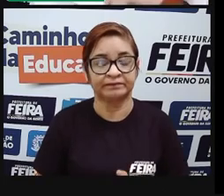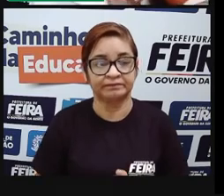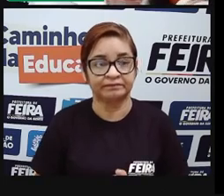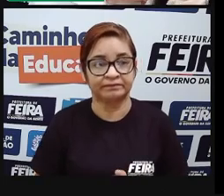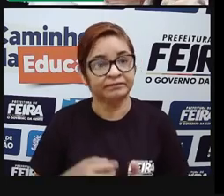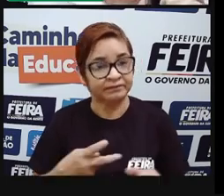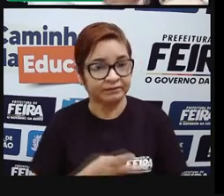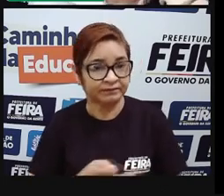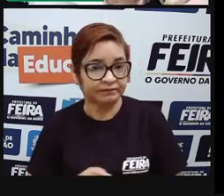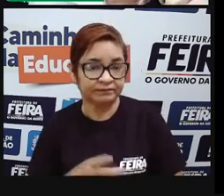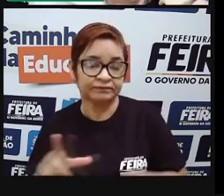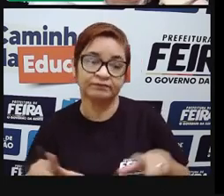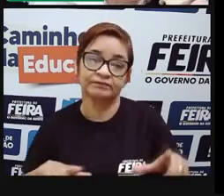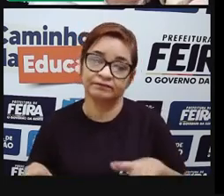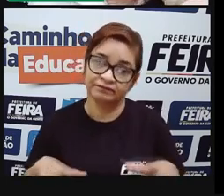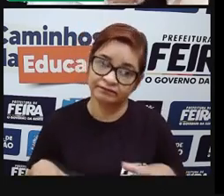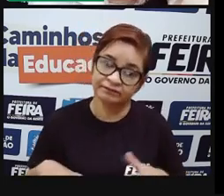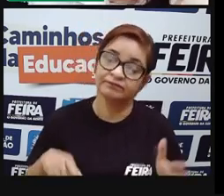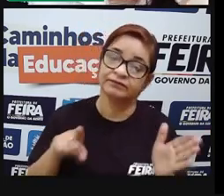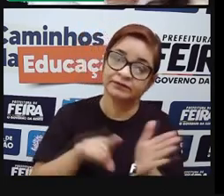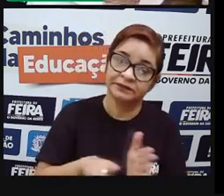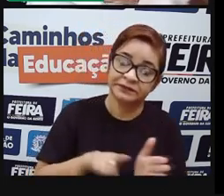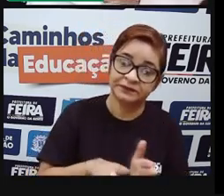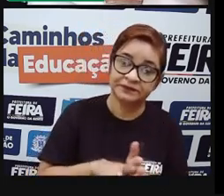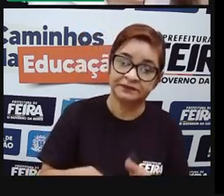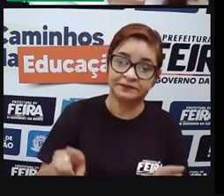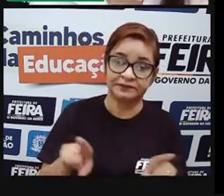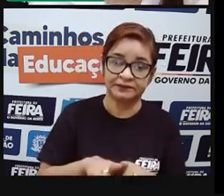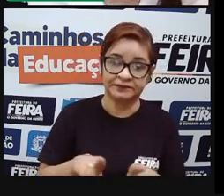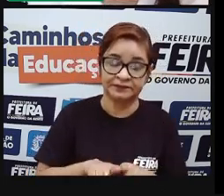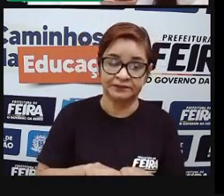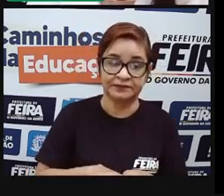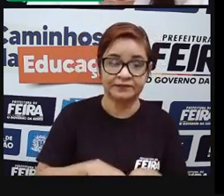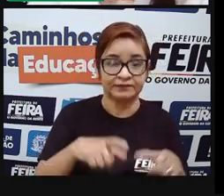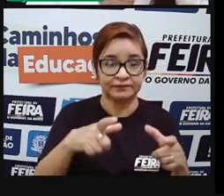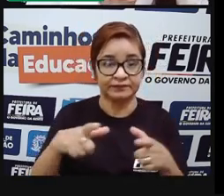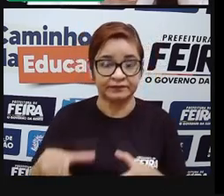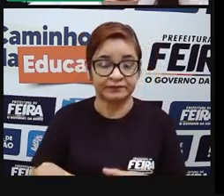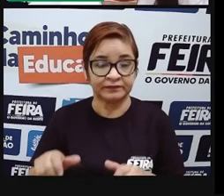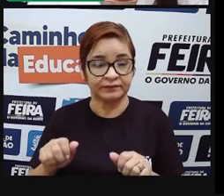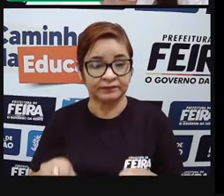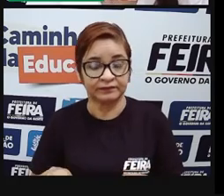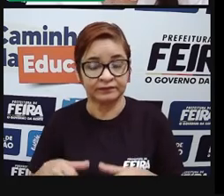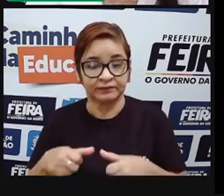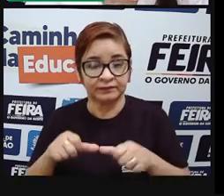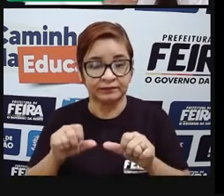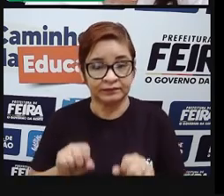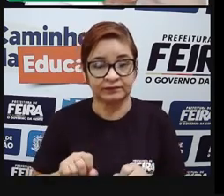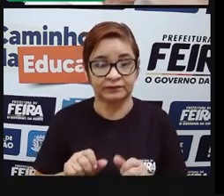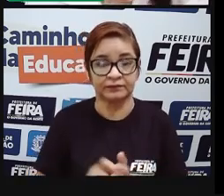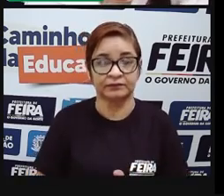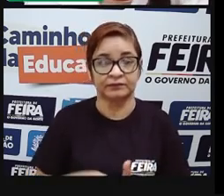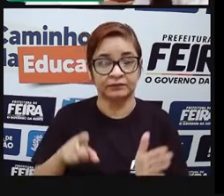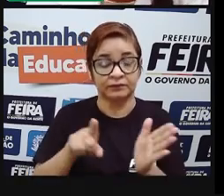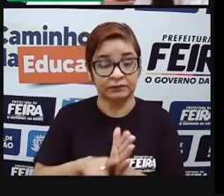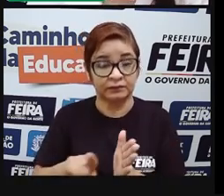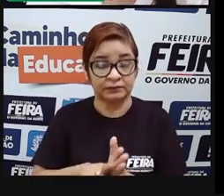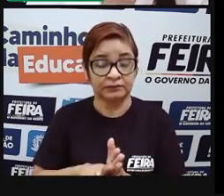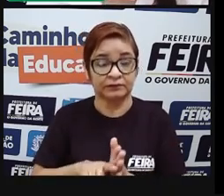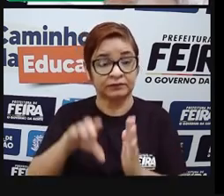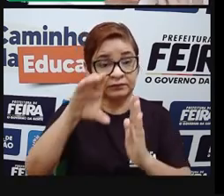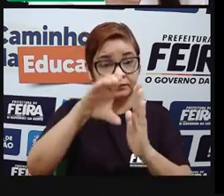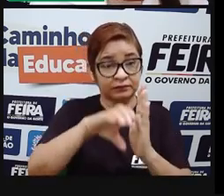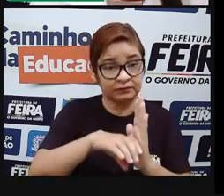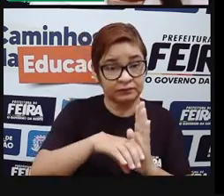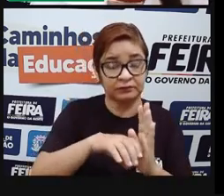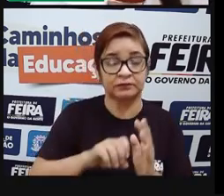emprego Então queria que vocês fizessem essa pesquisa nós temos alguns locais onde vocês podem estar entregando